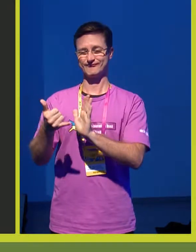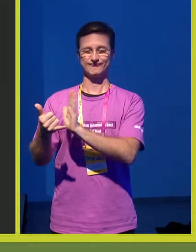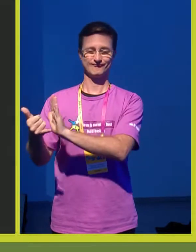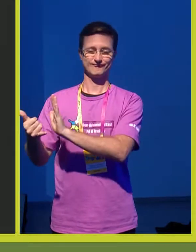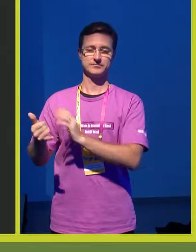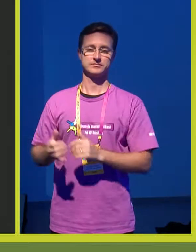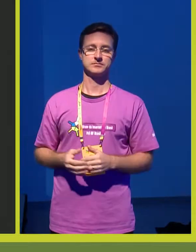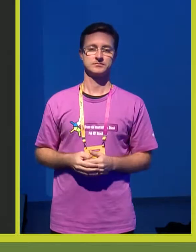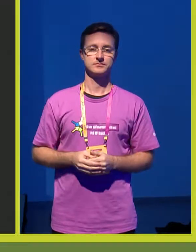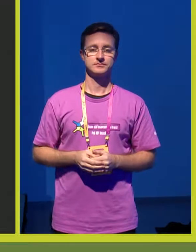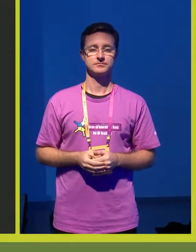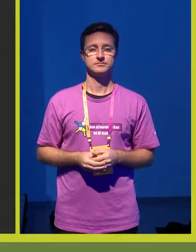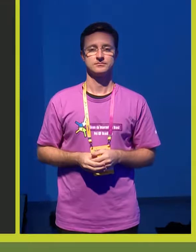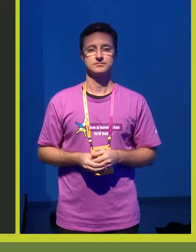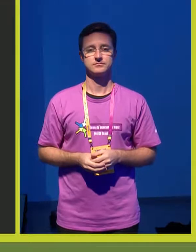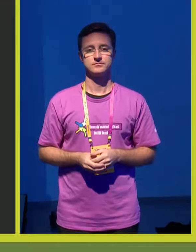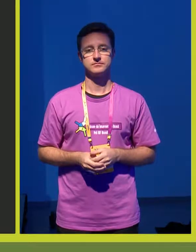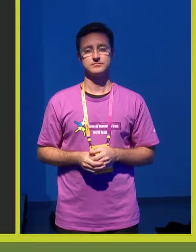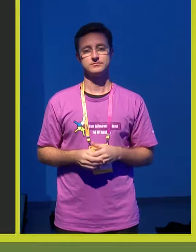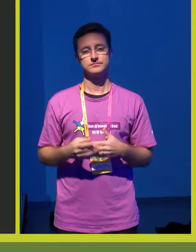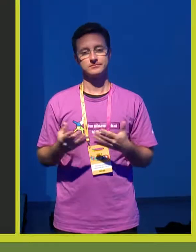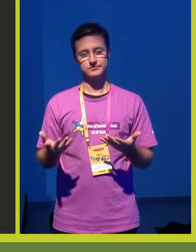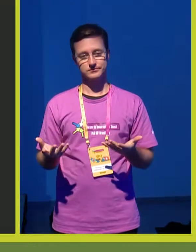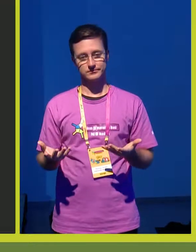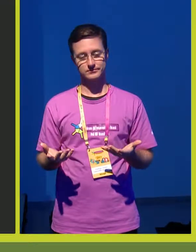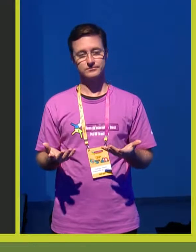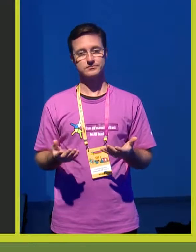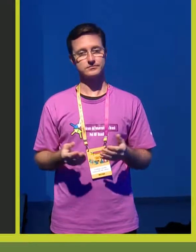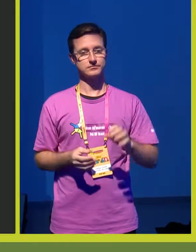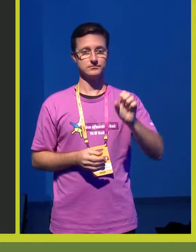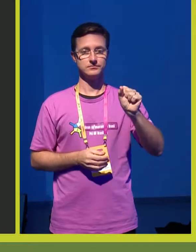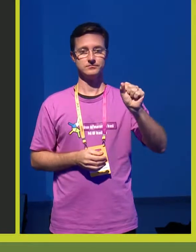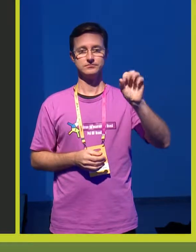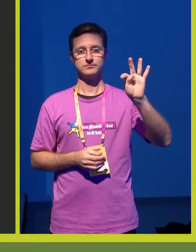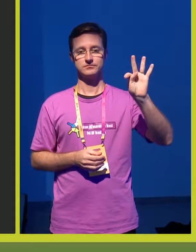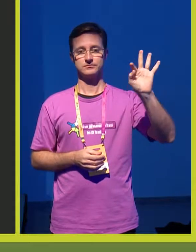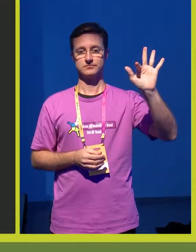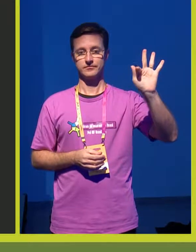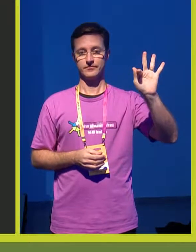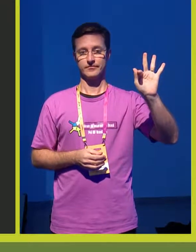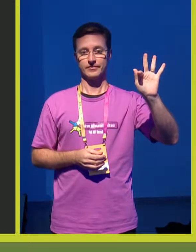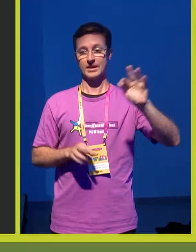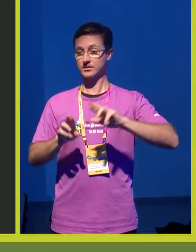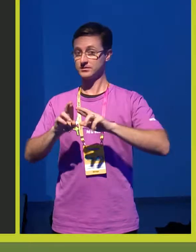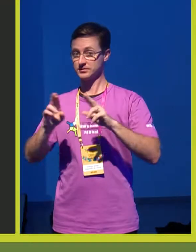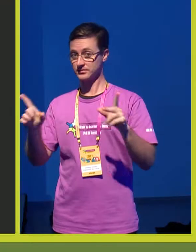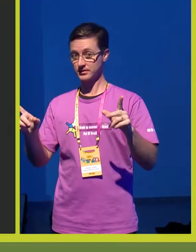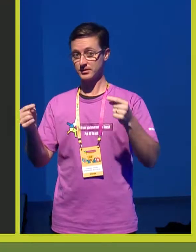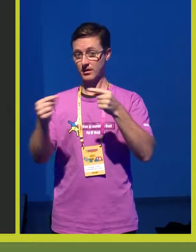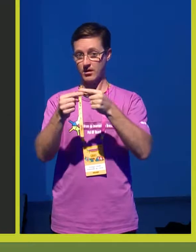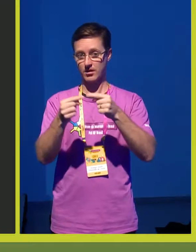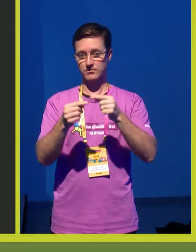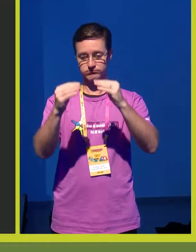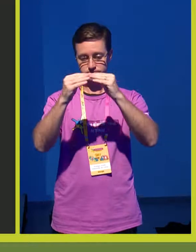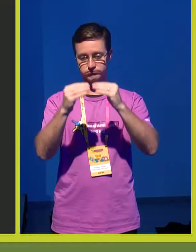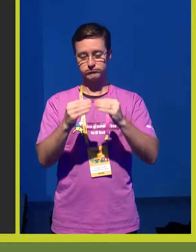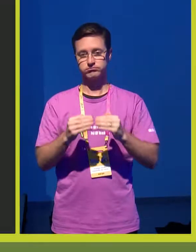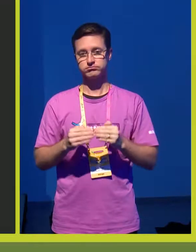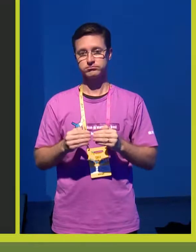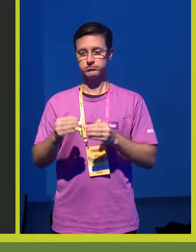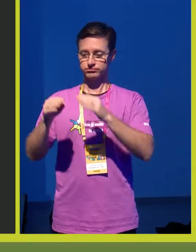CPP e dos julgados do STF que aplicam essa distinção entre comunicações em fluxo e comunicações